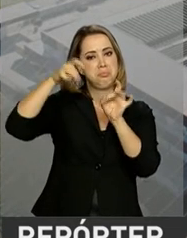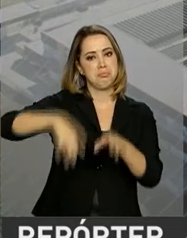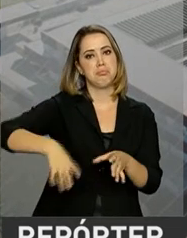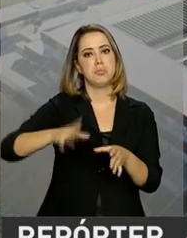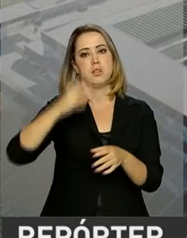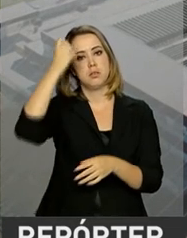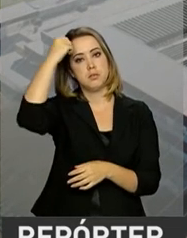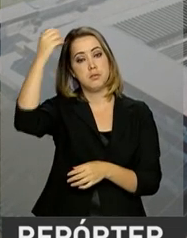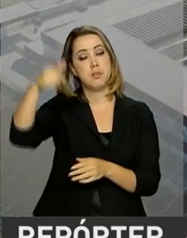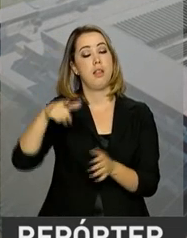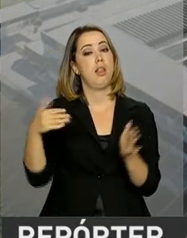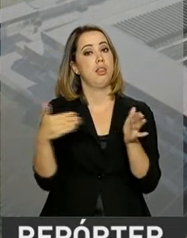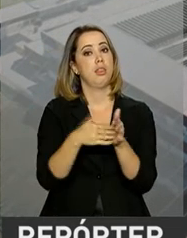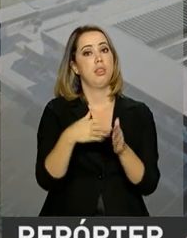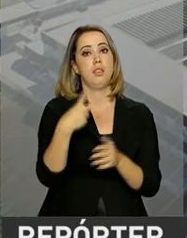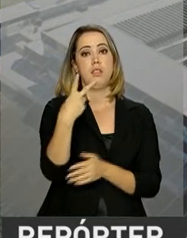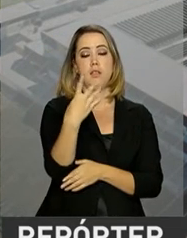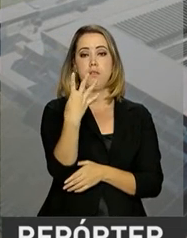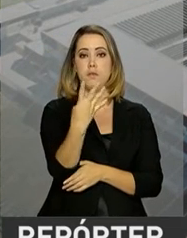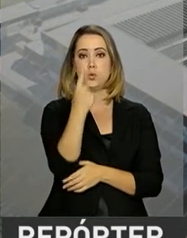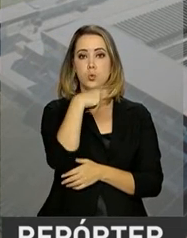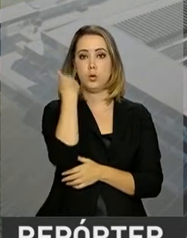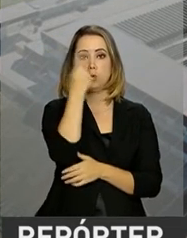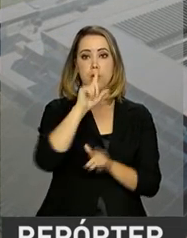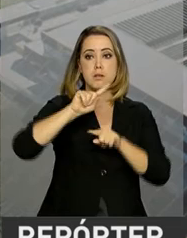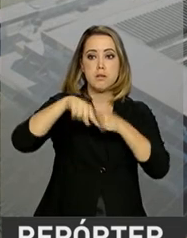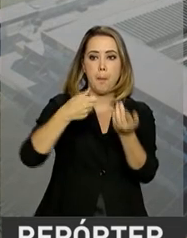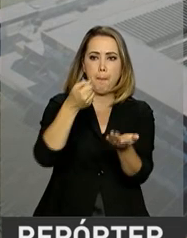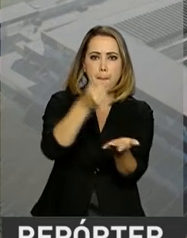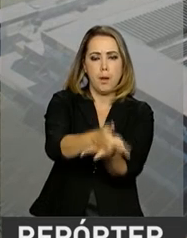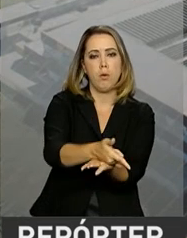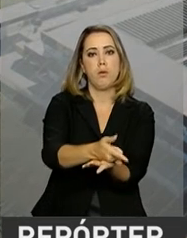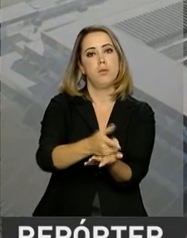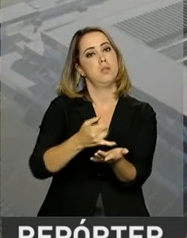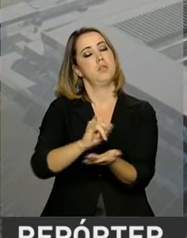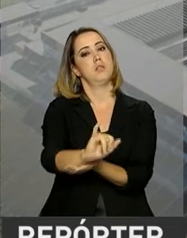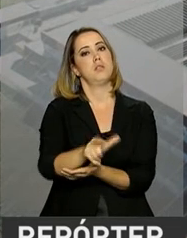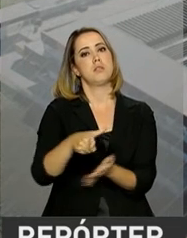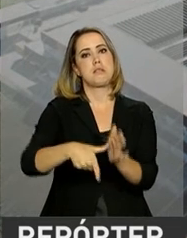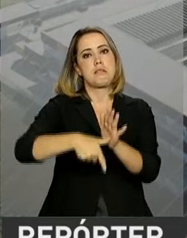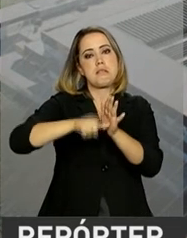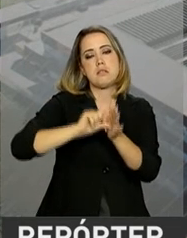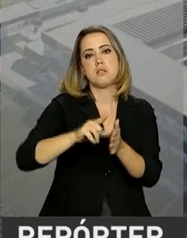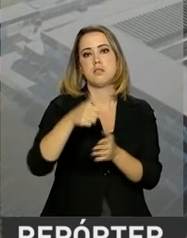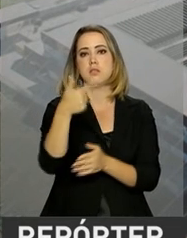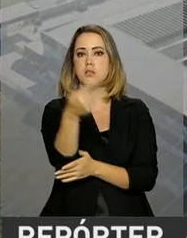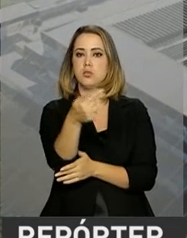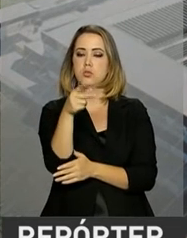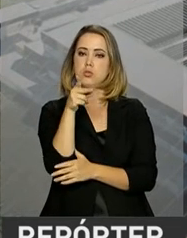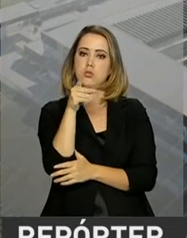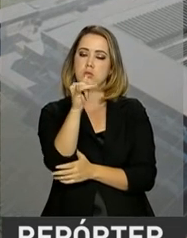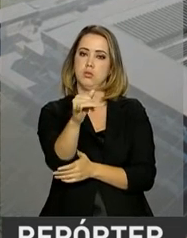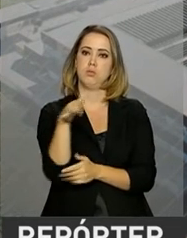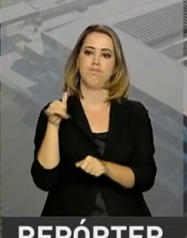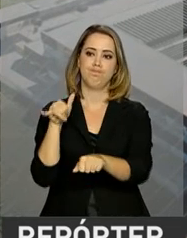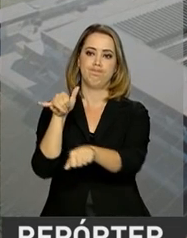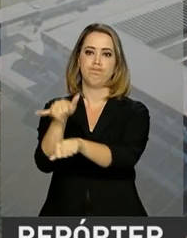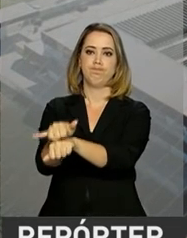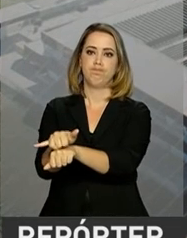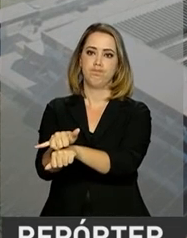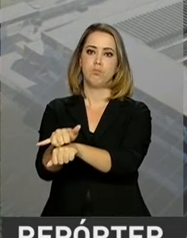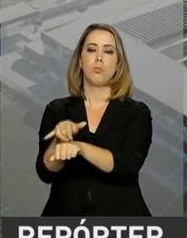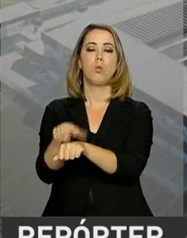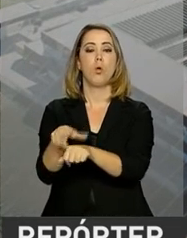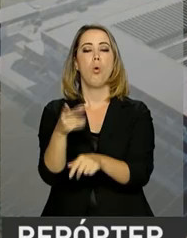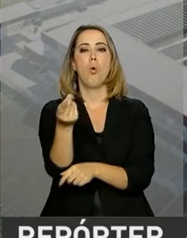até 24 horas depois da compra desde que o google esteja com antecedência de pelo menos sete dias as taxas cobradas para